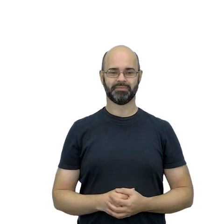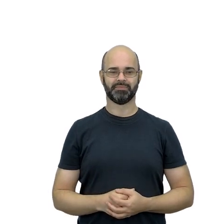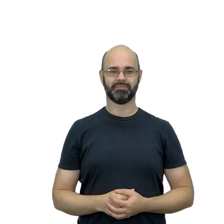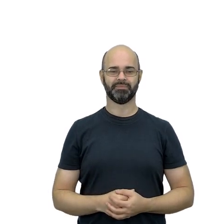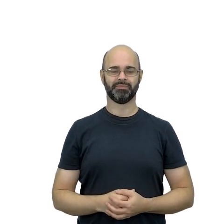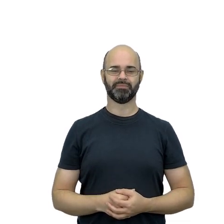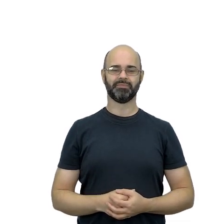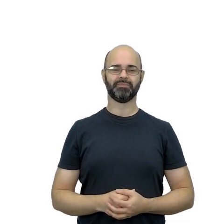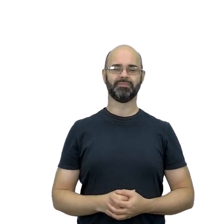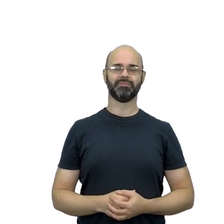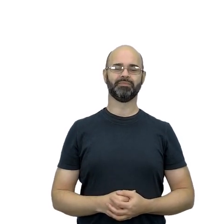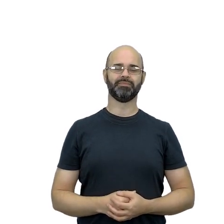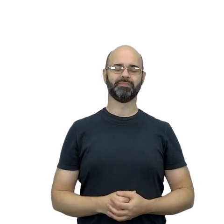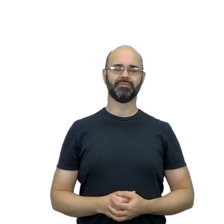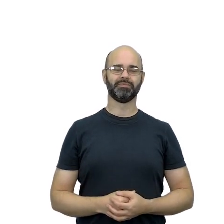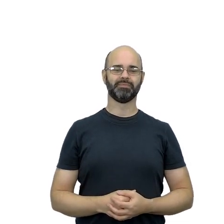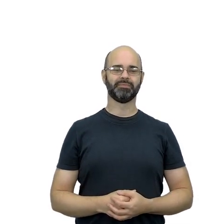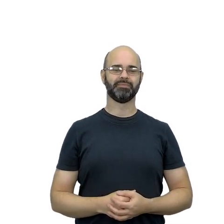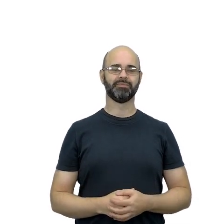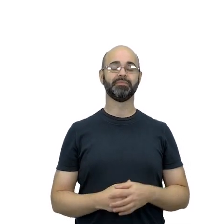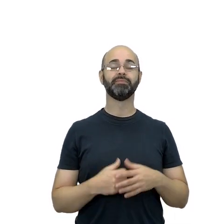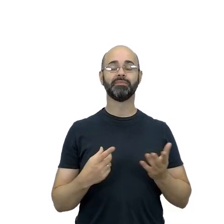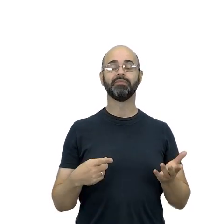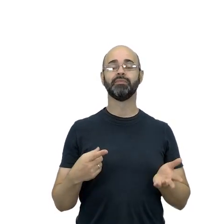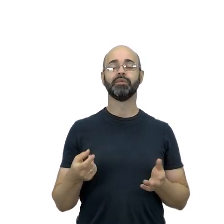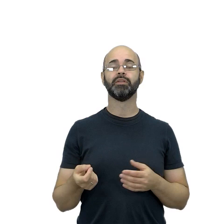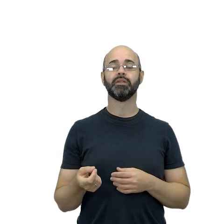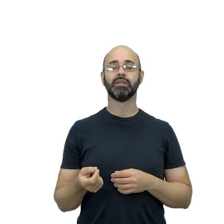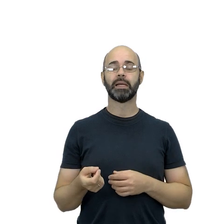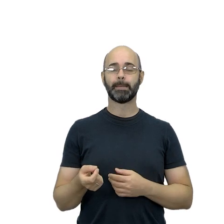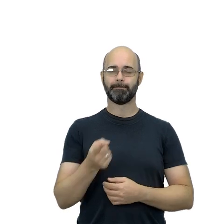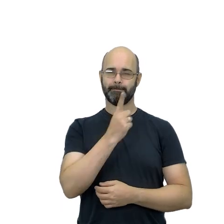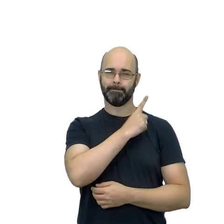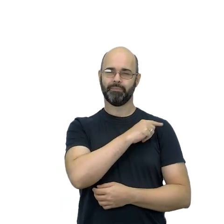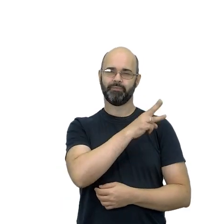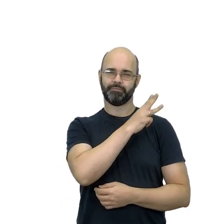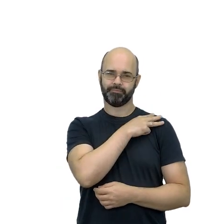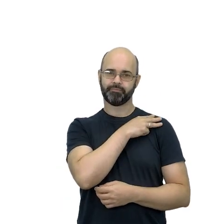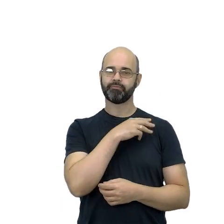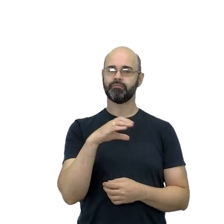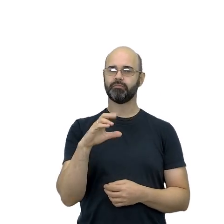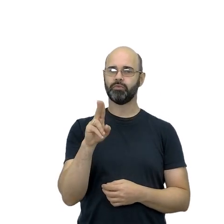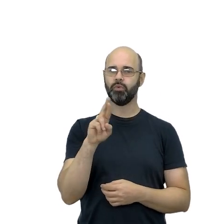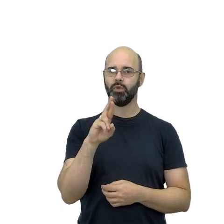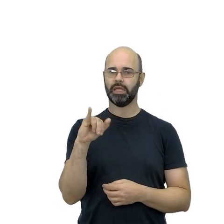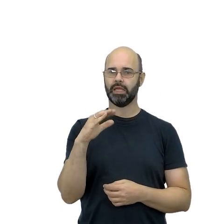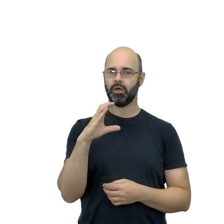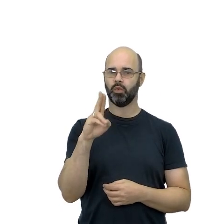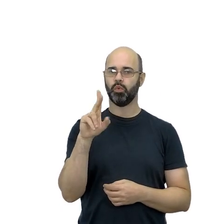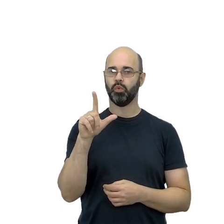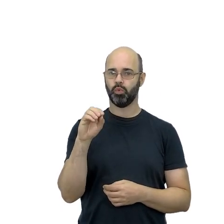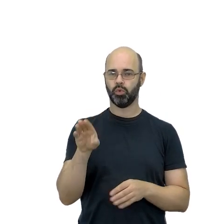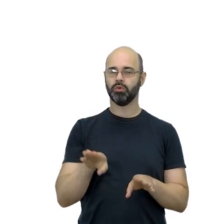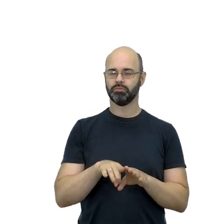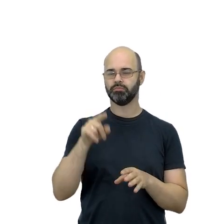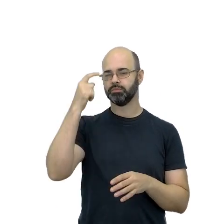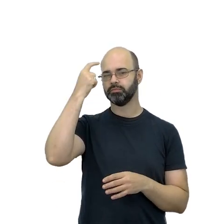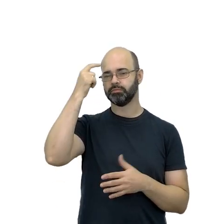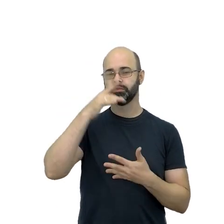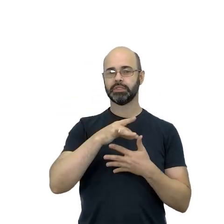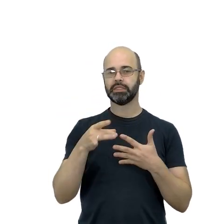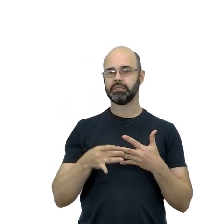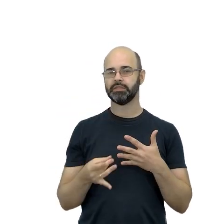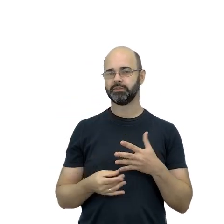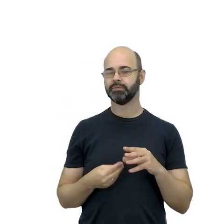Então, nós vimos que o próprio do ensino médio, o currículo também aborda essa questão, pensando na interdisciplinaridade, referindo-se